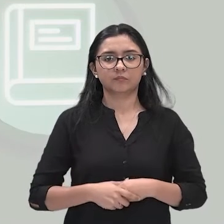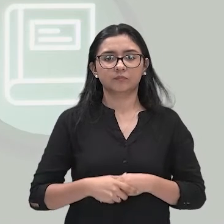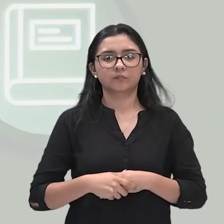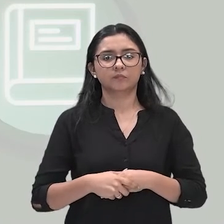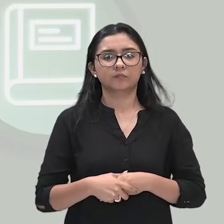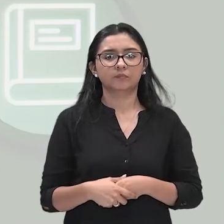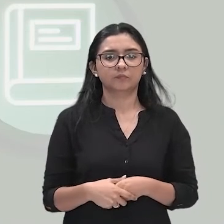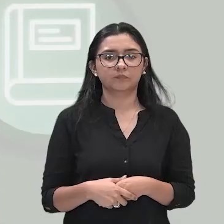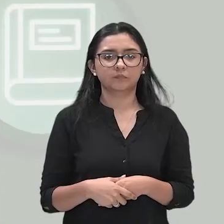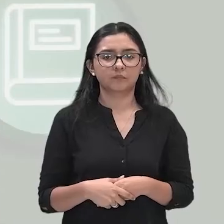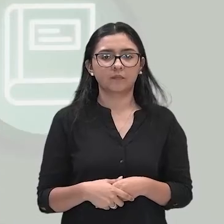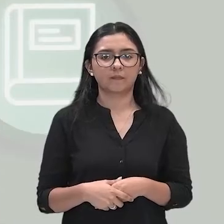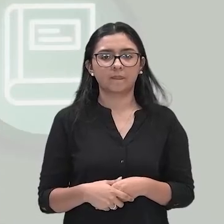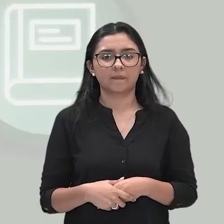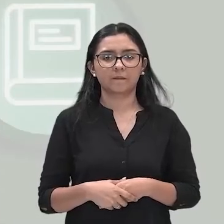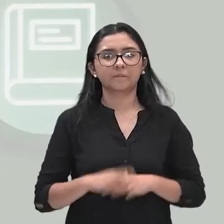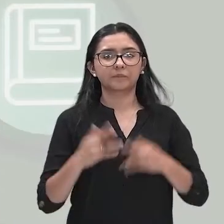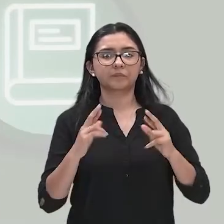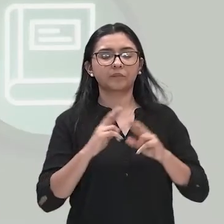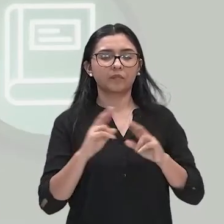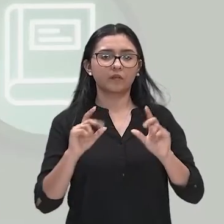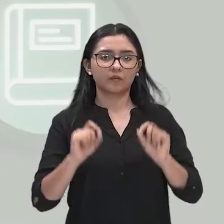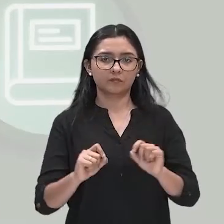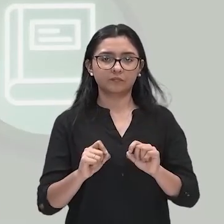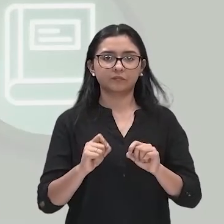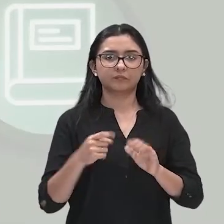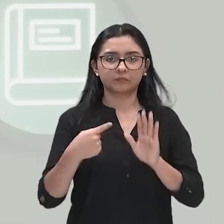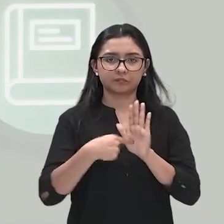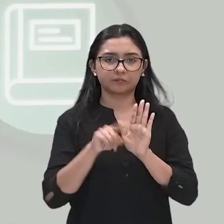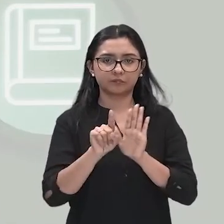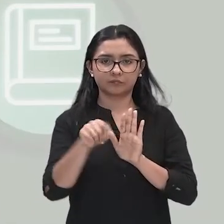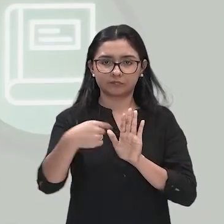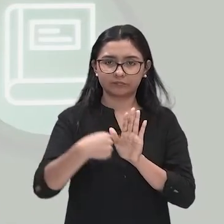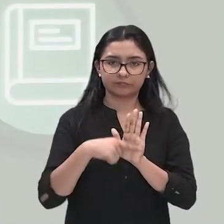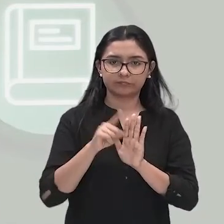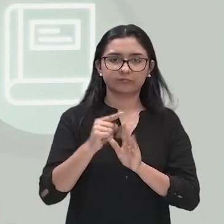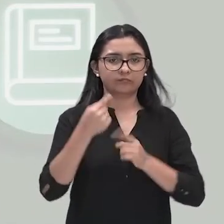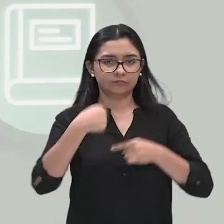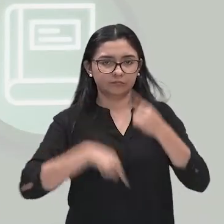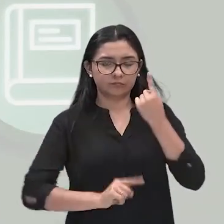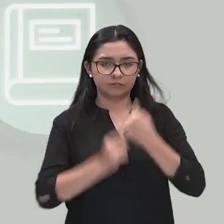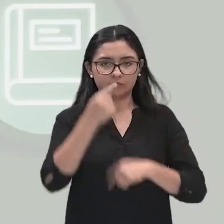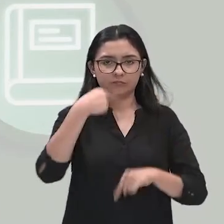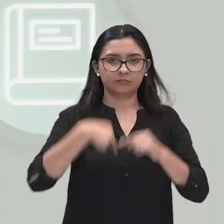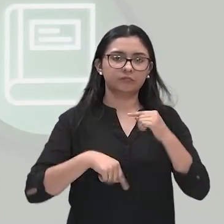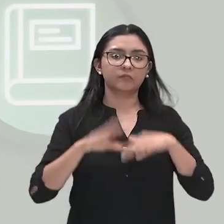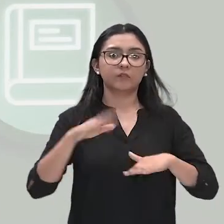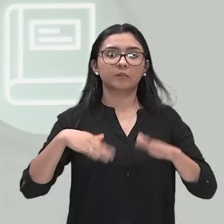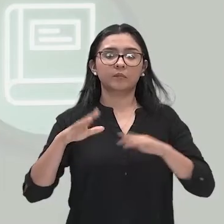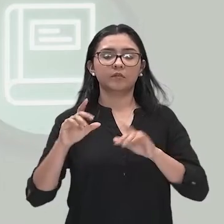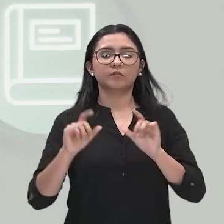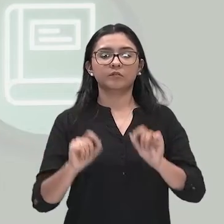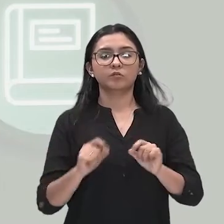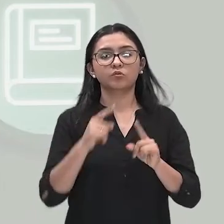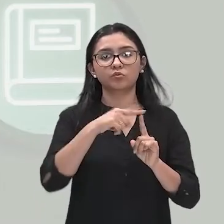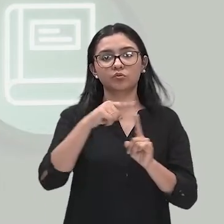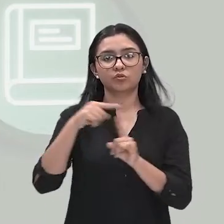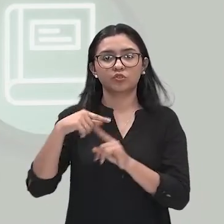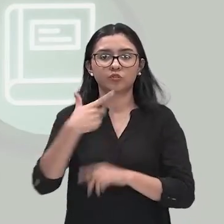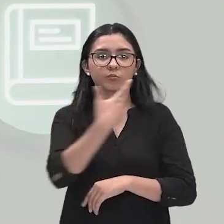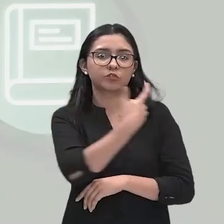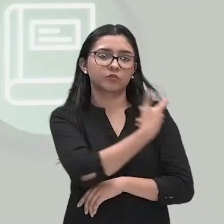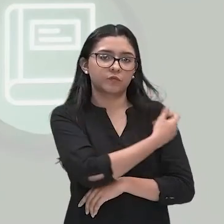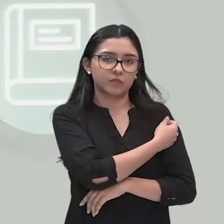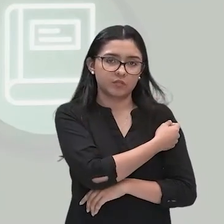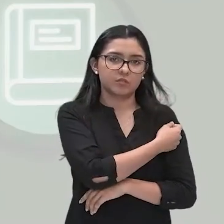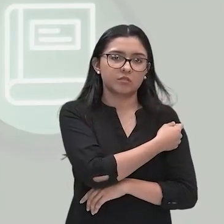né, essa relação de anticorpos, sistema imunológico, né? Então, dependendo ali do tipo de vacina,